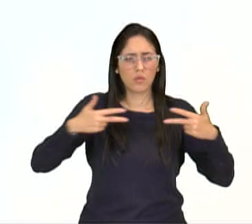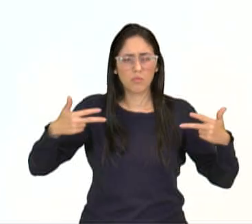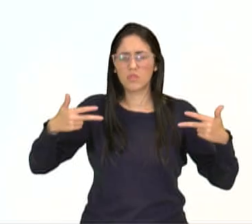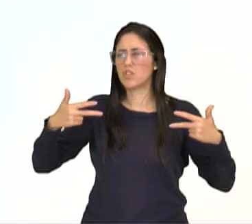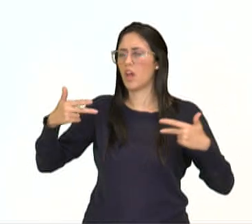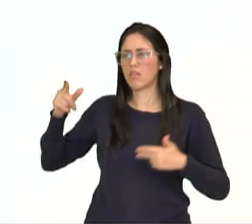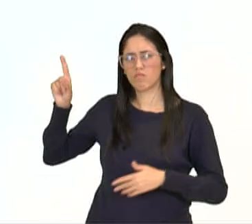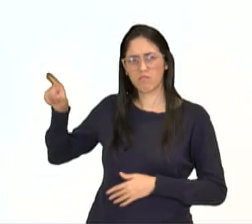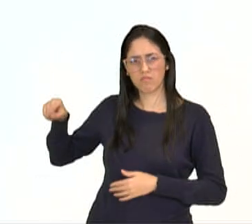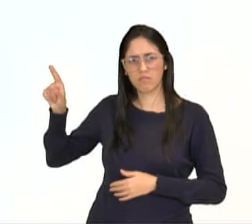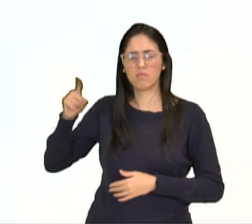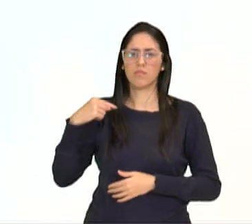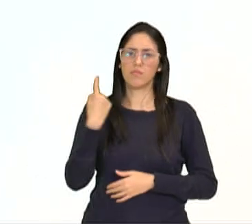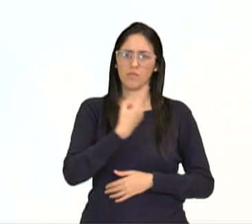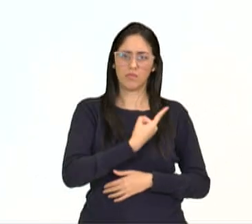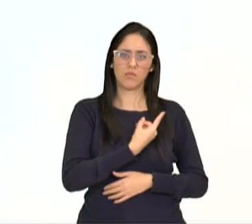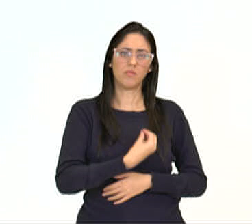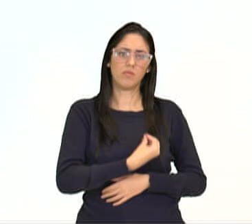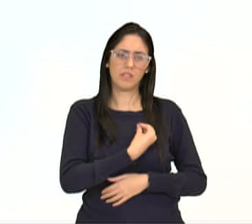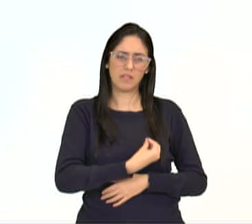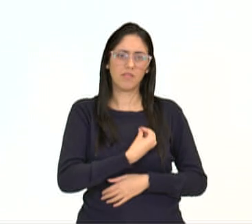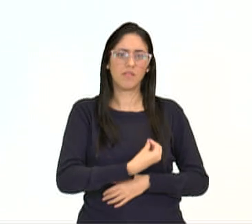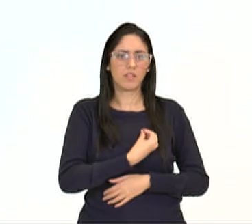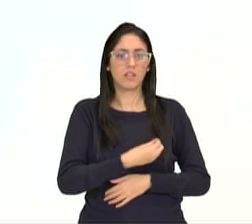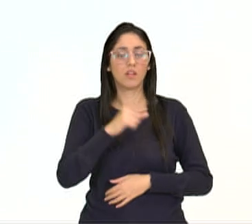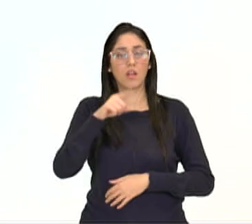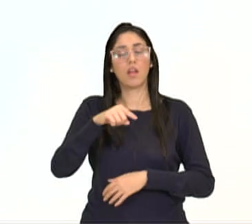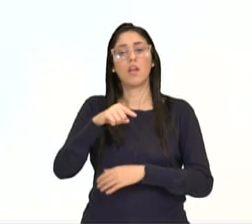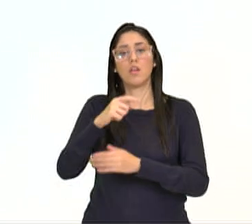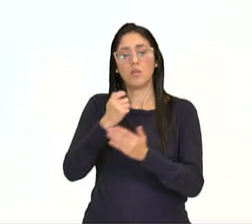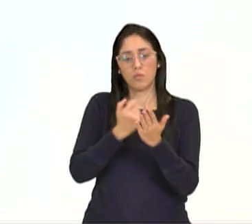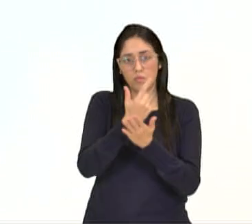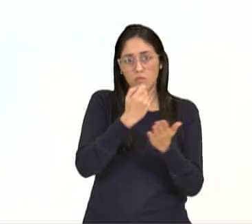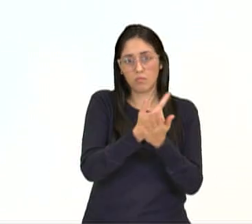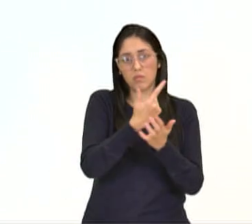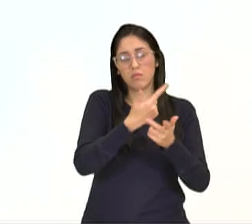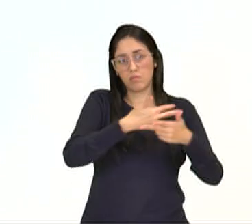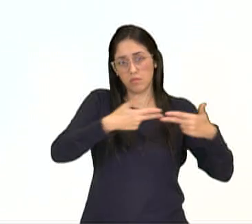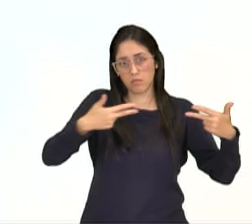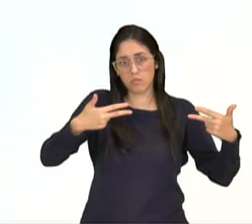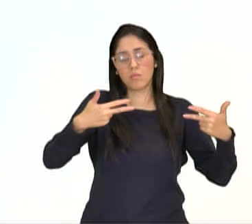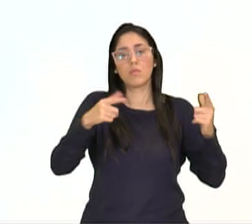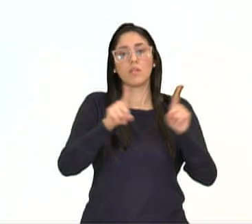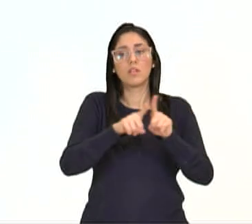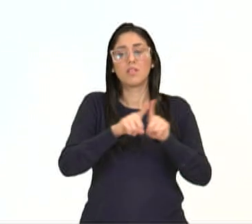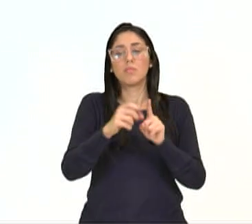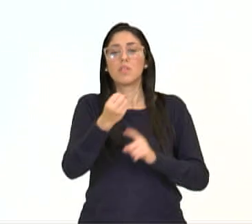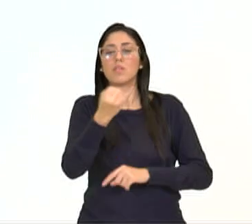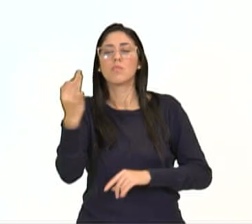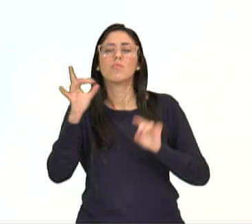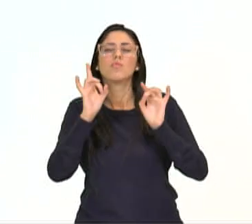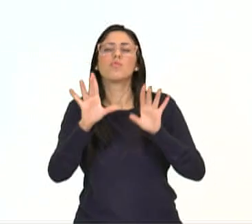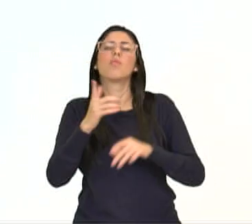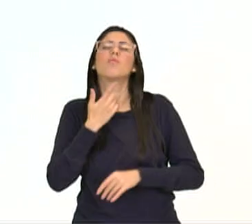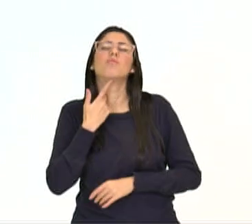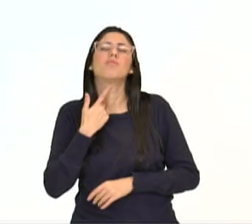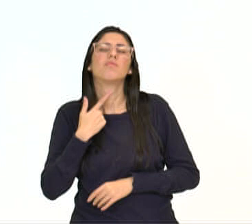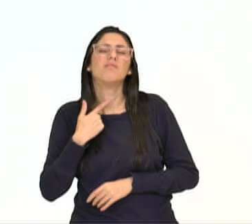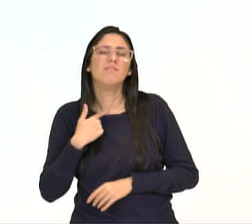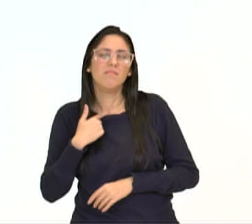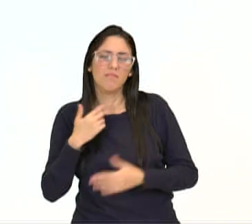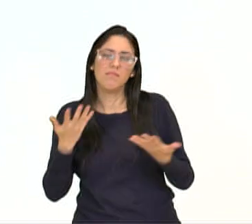fatores que a gente tem no nosso dia a dia de consumo, que são necessidades, e outros são apenas desejos. A gente vai organizar